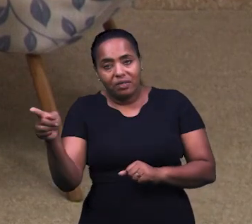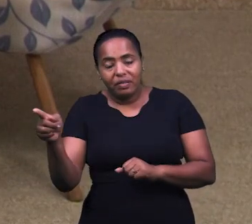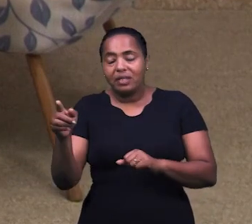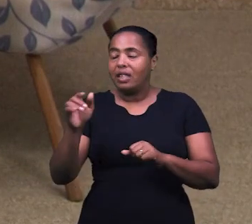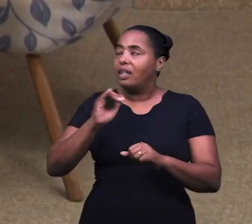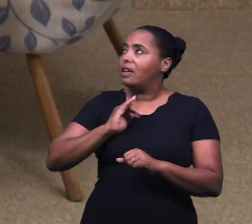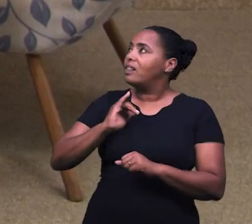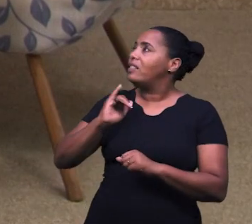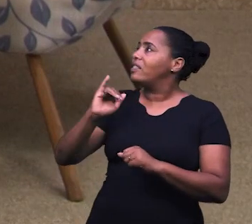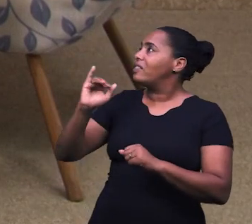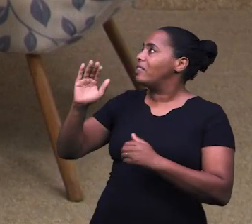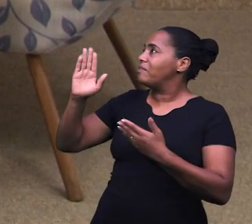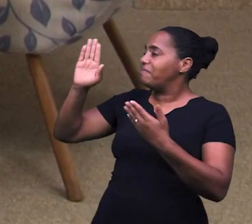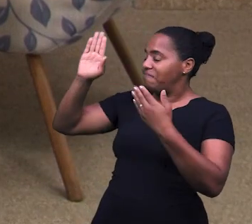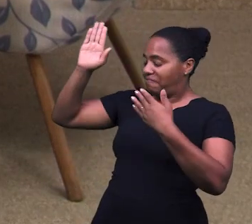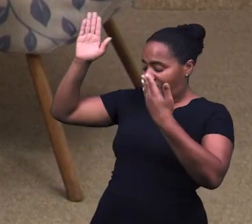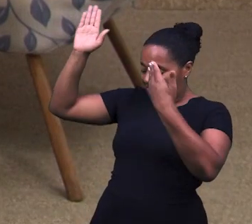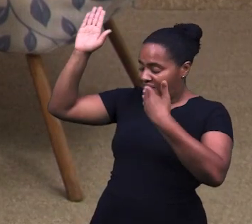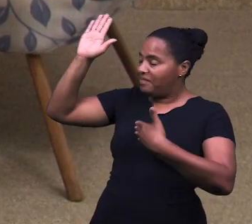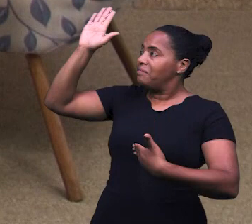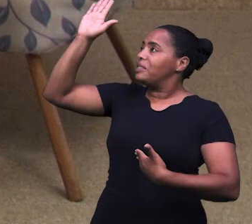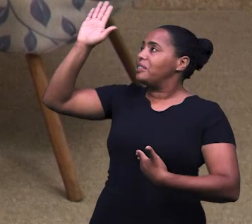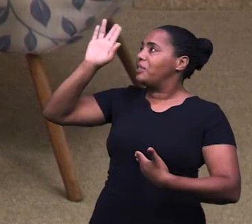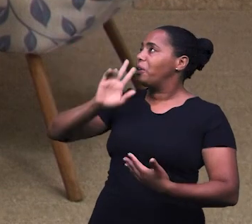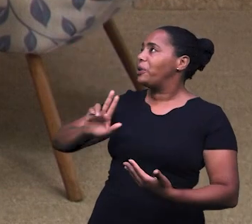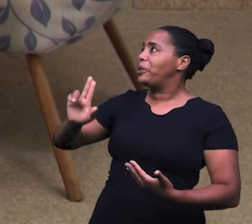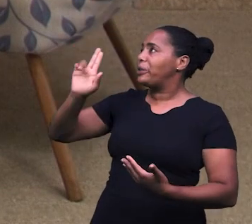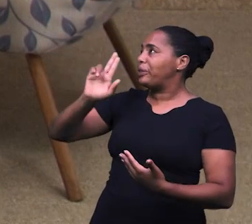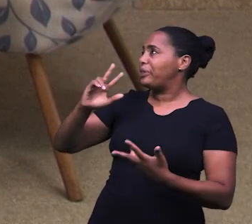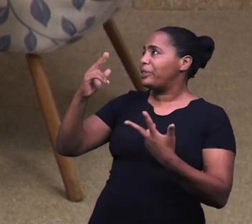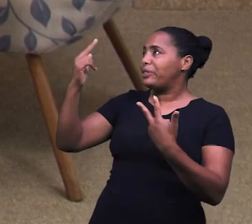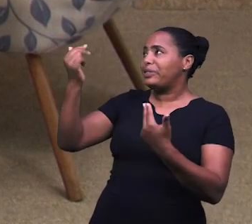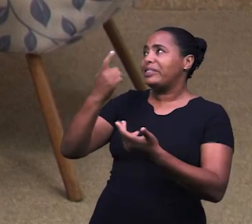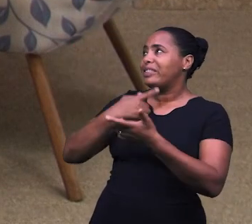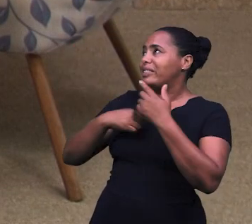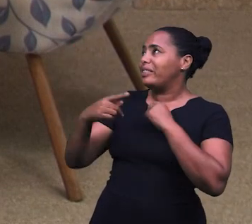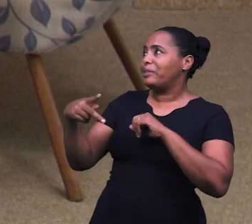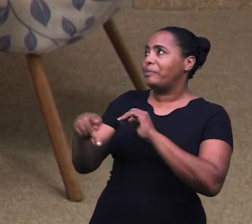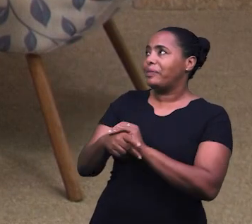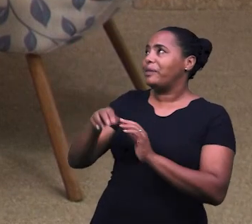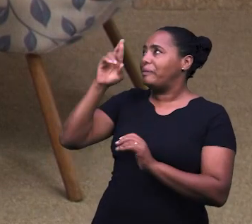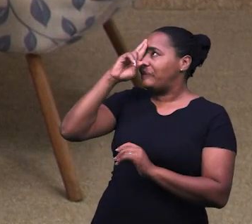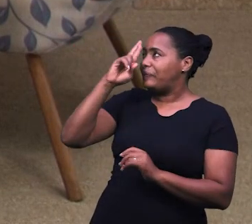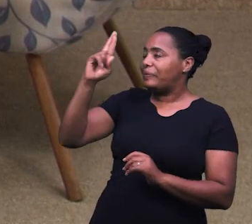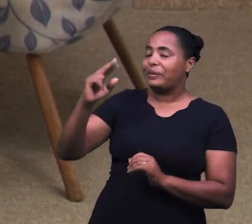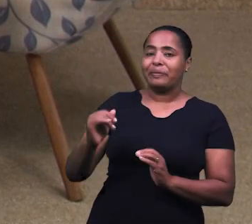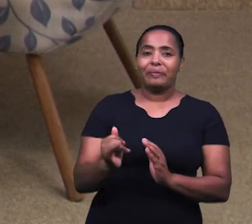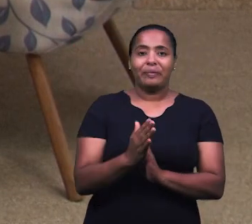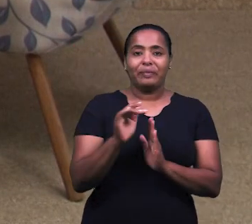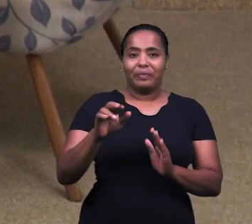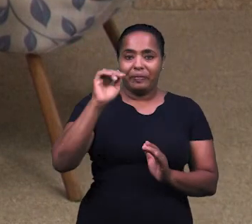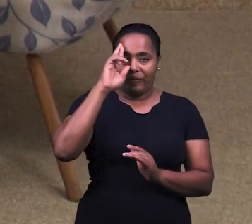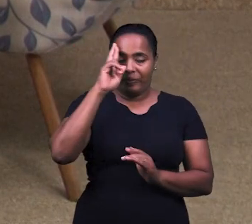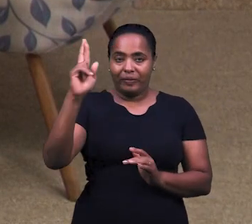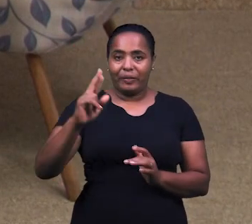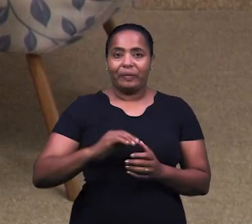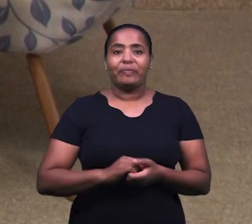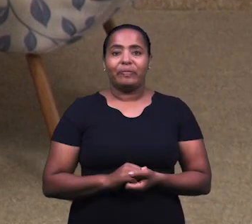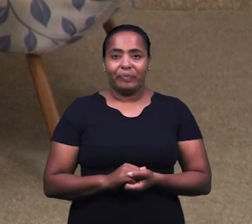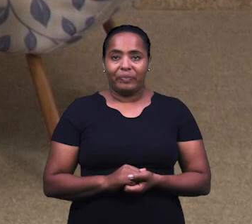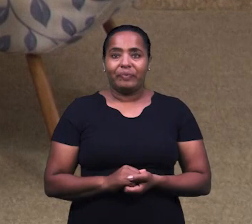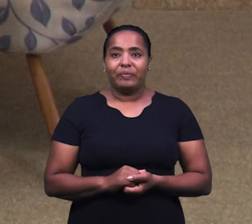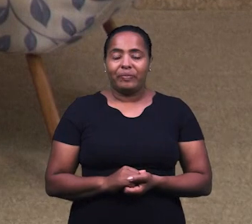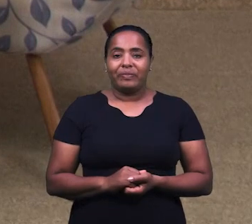e dizendo para o Senhor, eis-me aqui, usa-me, Senhor, conforme a tua vontade, né? Louvado seja o nome do Senhor. Glória